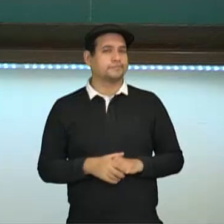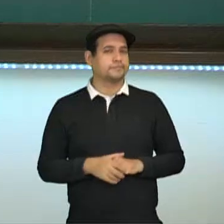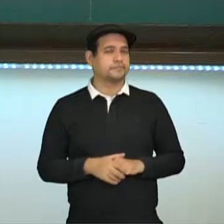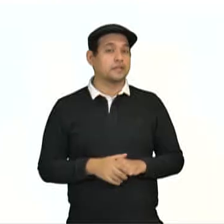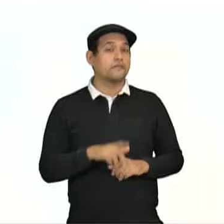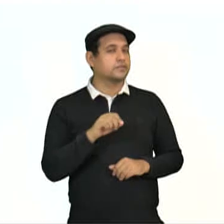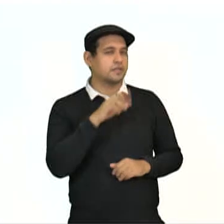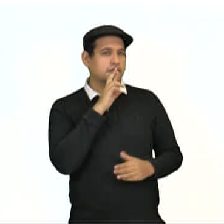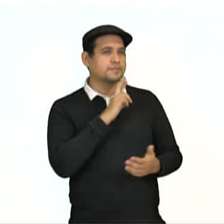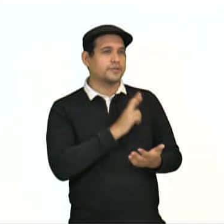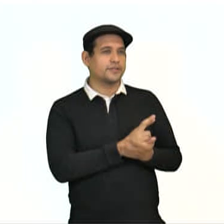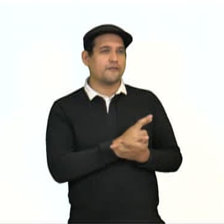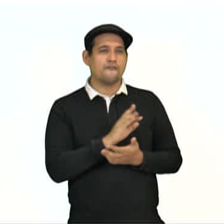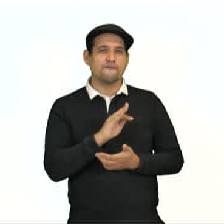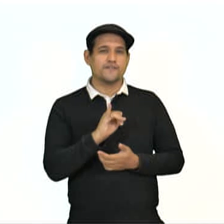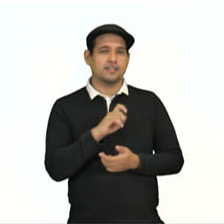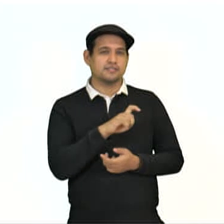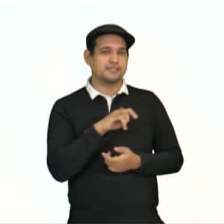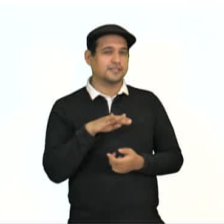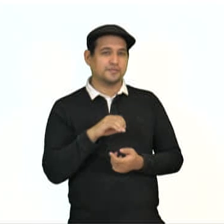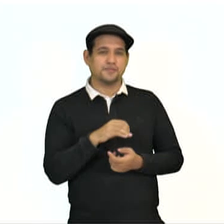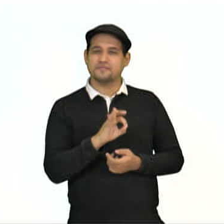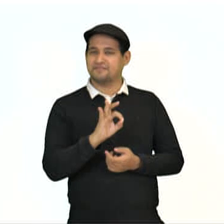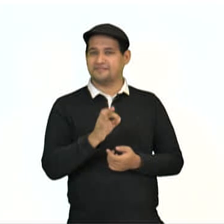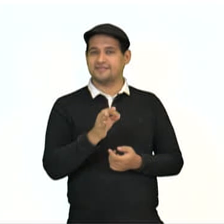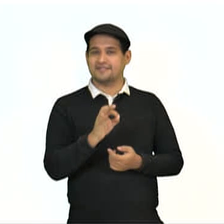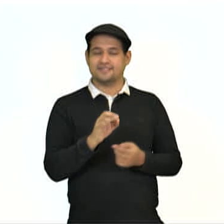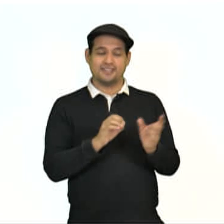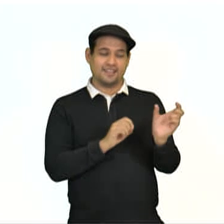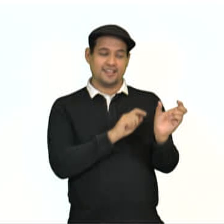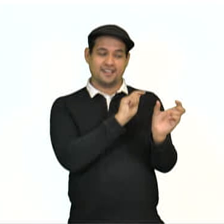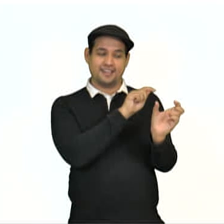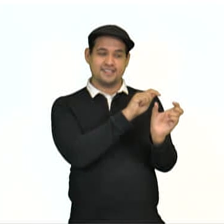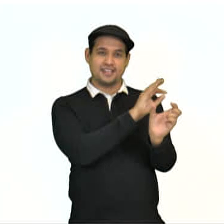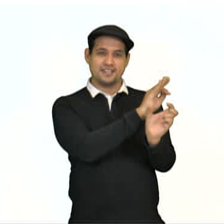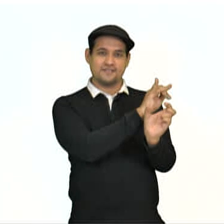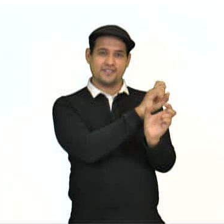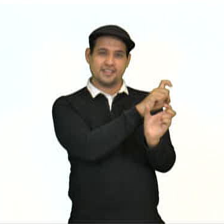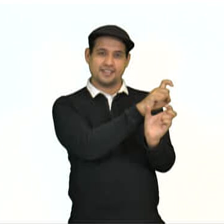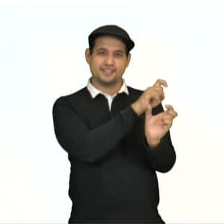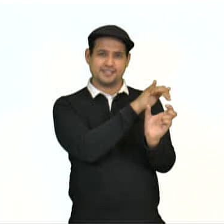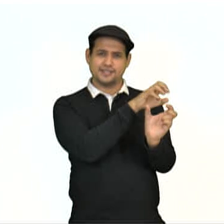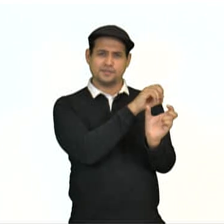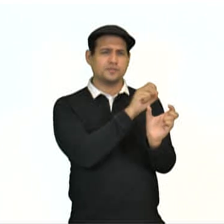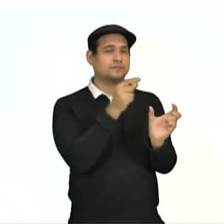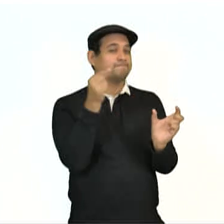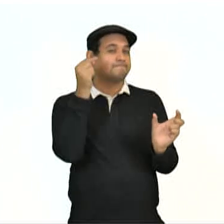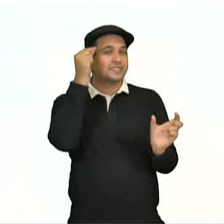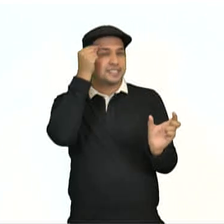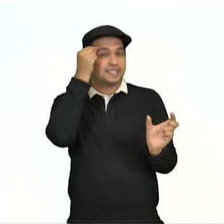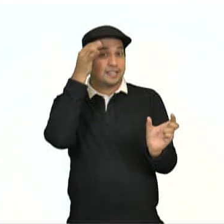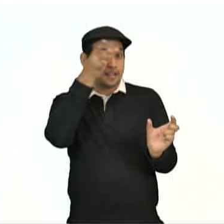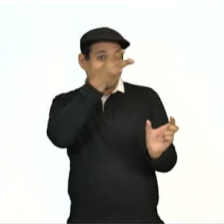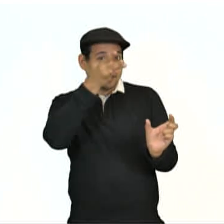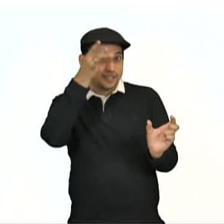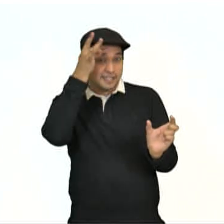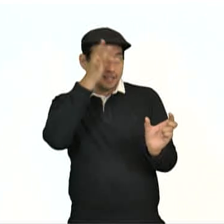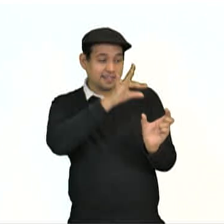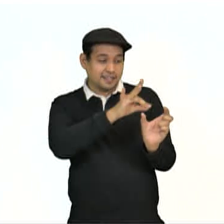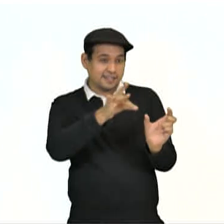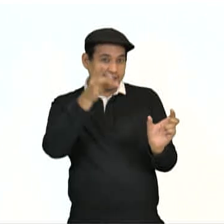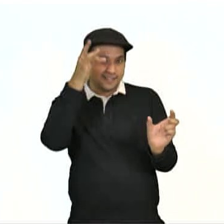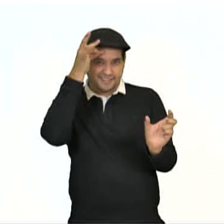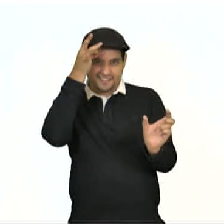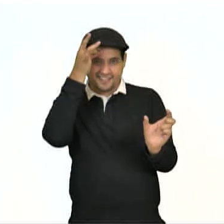Se você respondeu fixismo, é isso aí. É o fixismo, guarda aí na sua cabecinha. Fixismo vem da